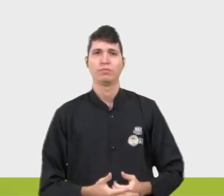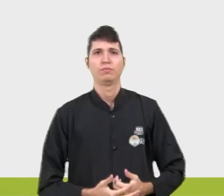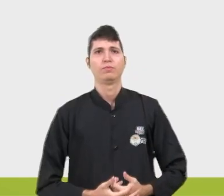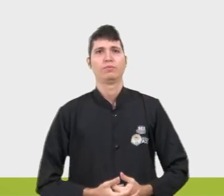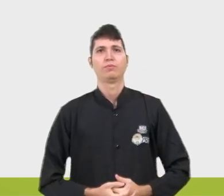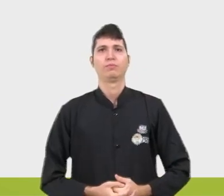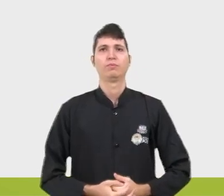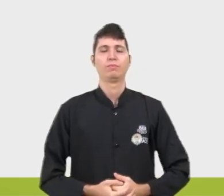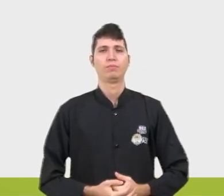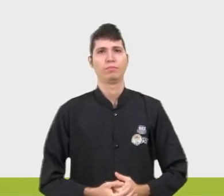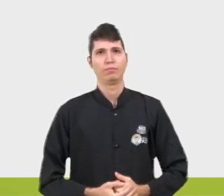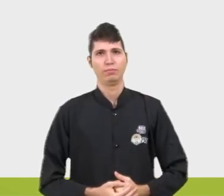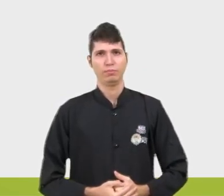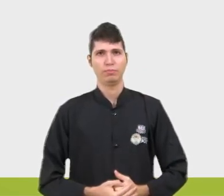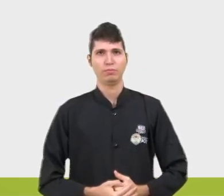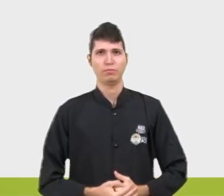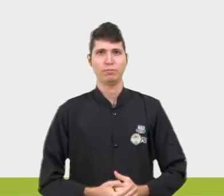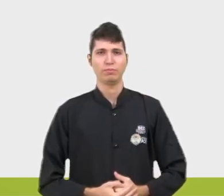Vamos lá.